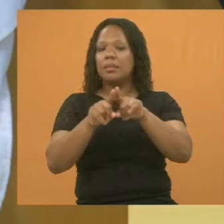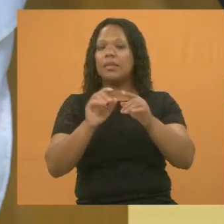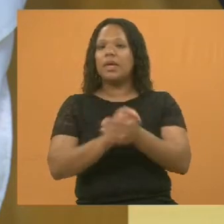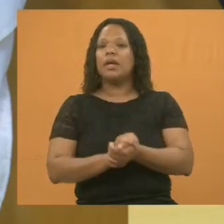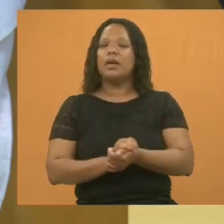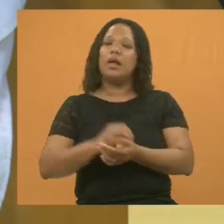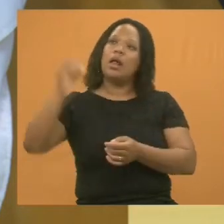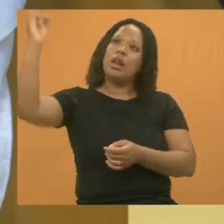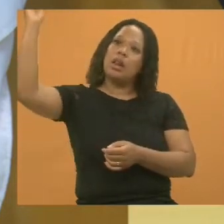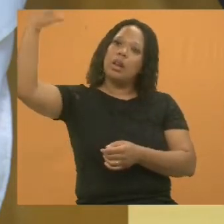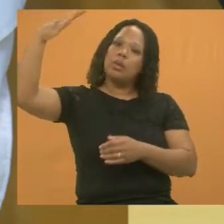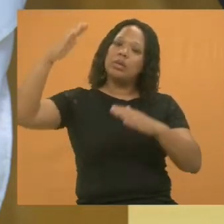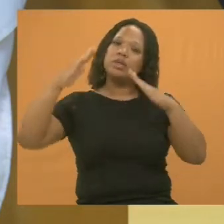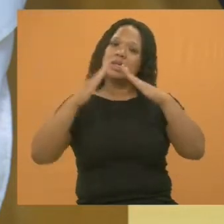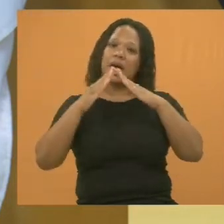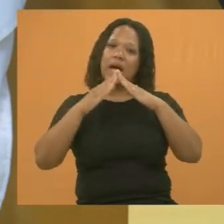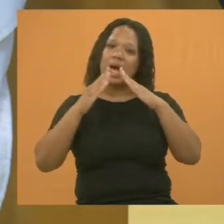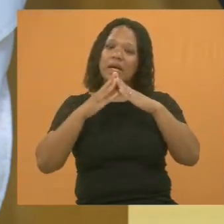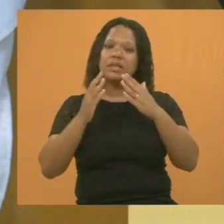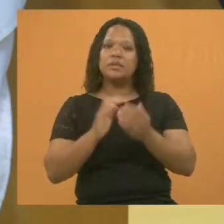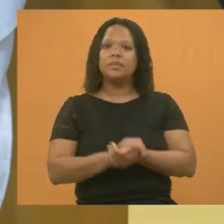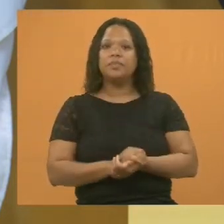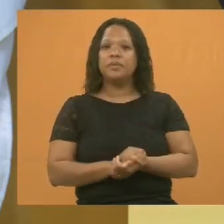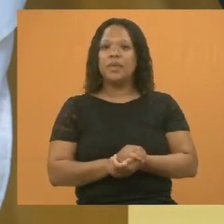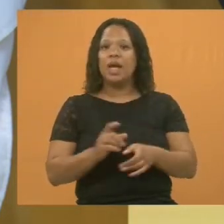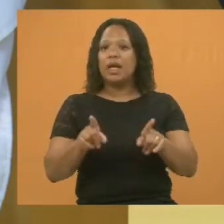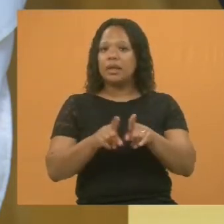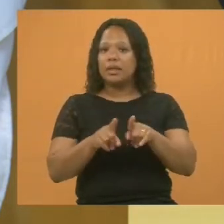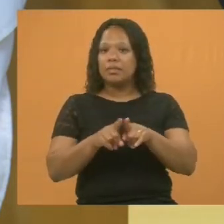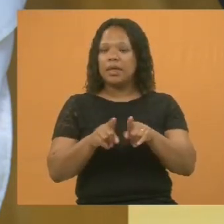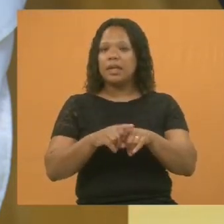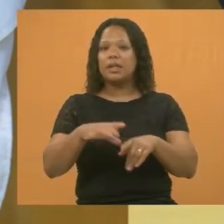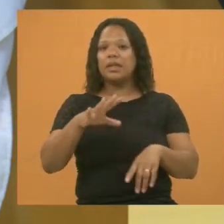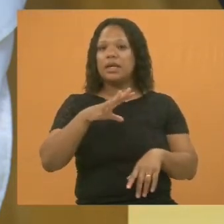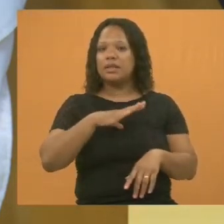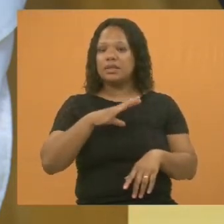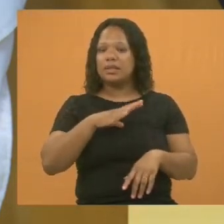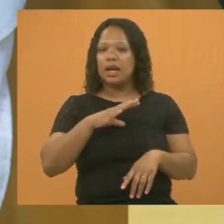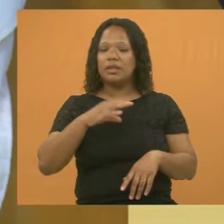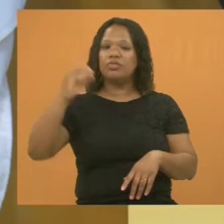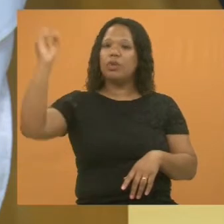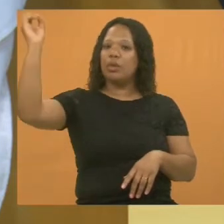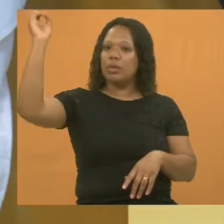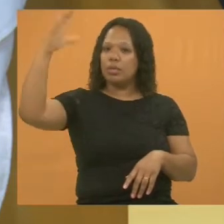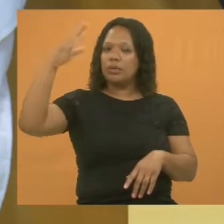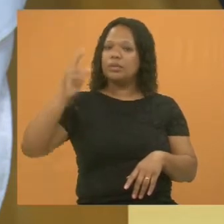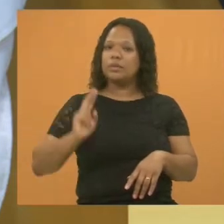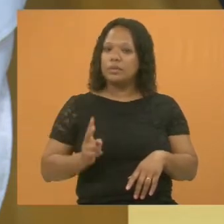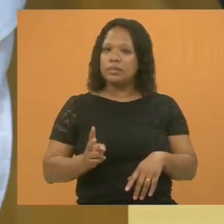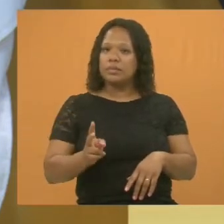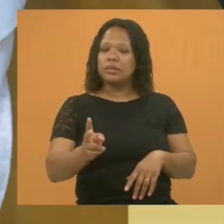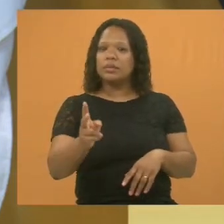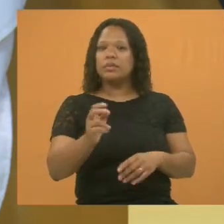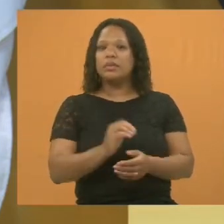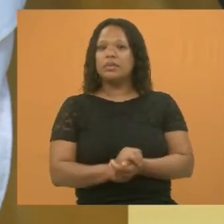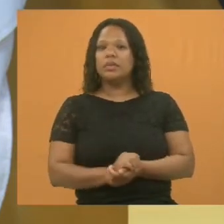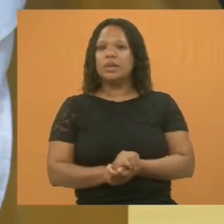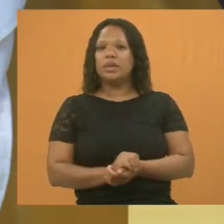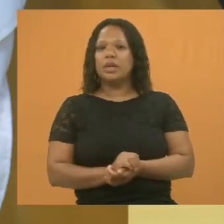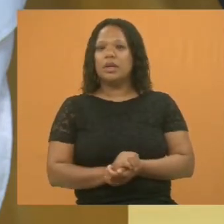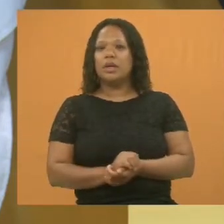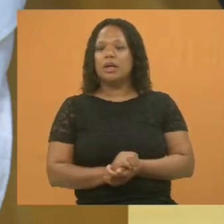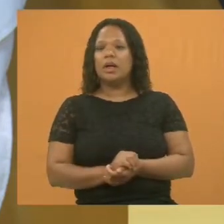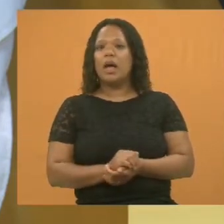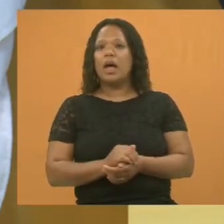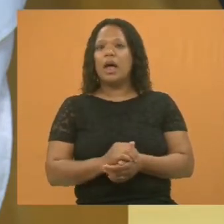para iluminação das nossas casas. Da mesma maneira, uma cidade tem que ter um plano, um sistema que coordene tudo isso. Higiene pessoal no